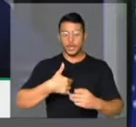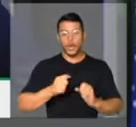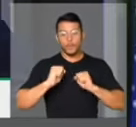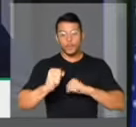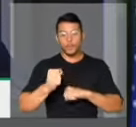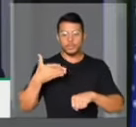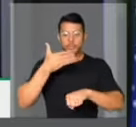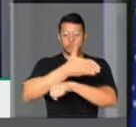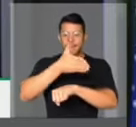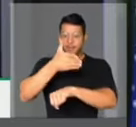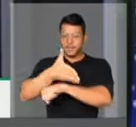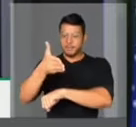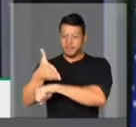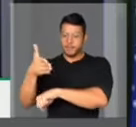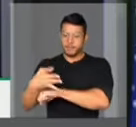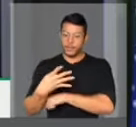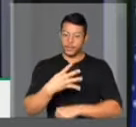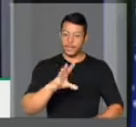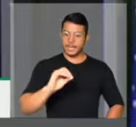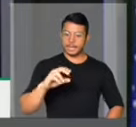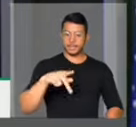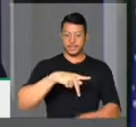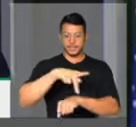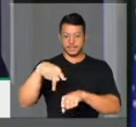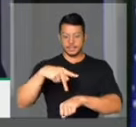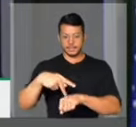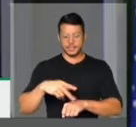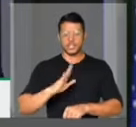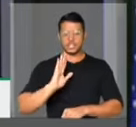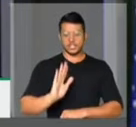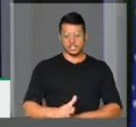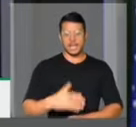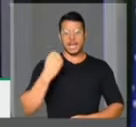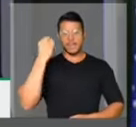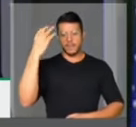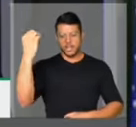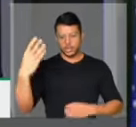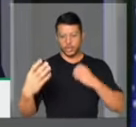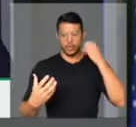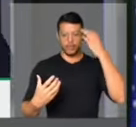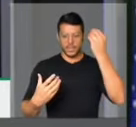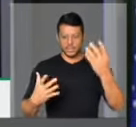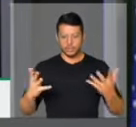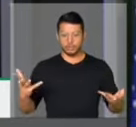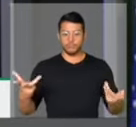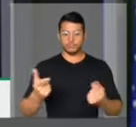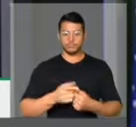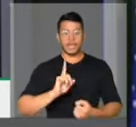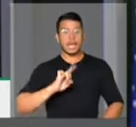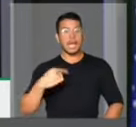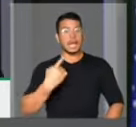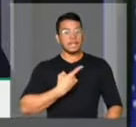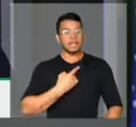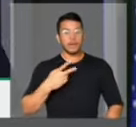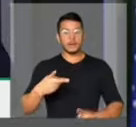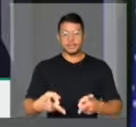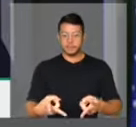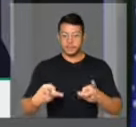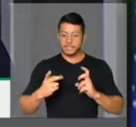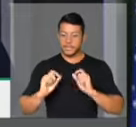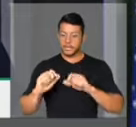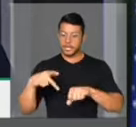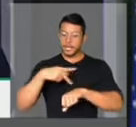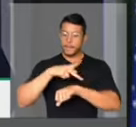40 países na minha vida como atleta. 40, viajei muito, 16 anos de seleção. E a gente percebe naqueles países